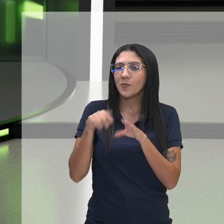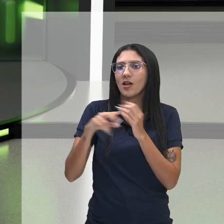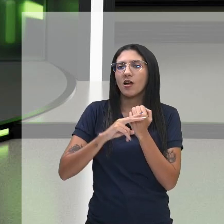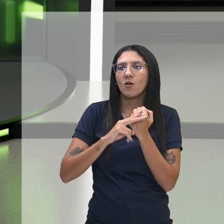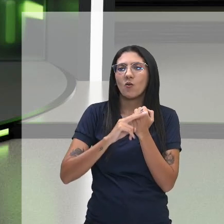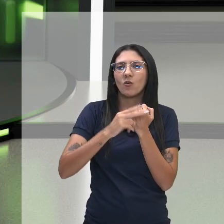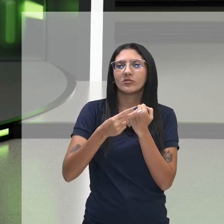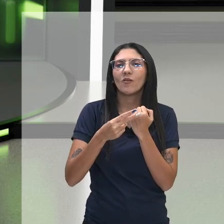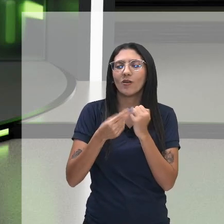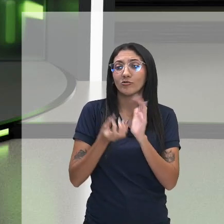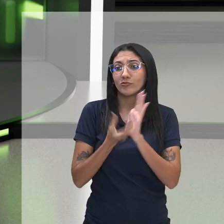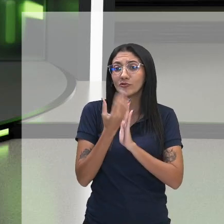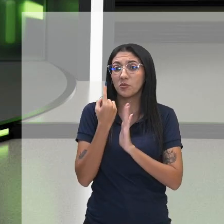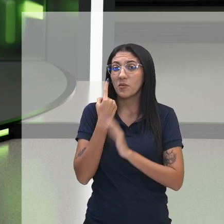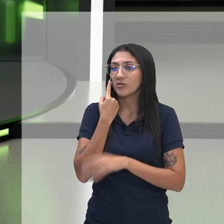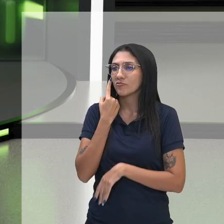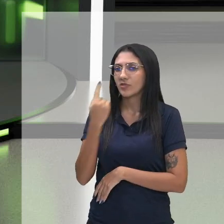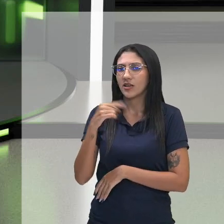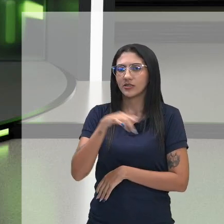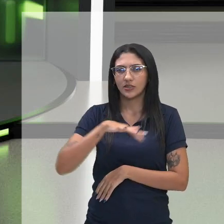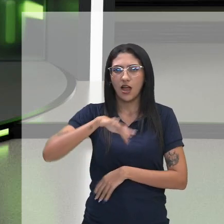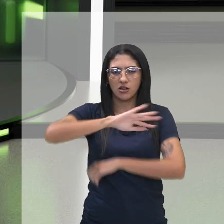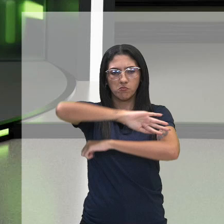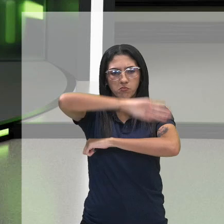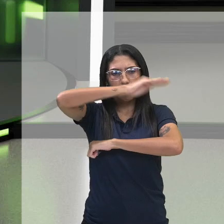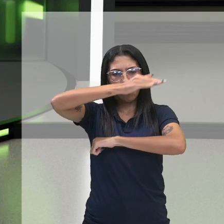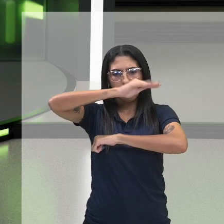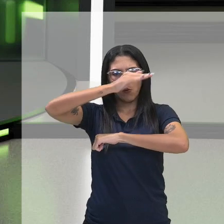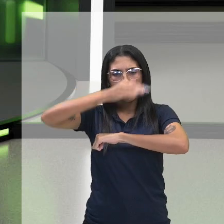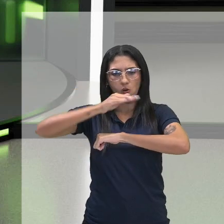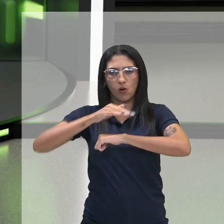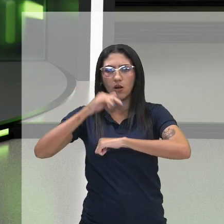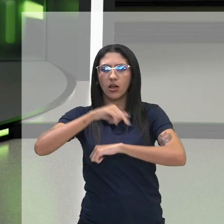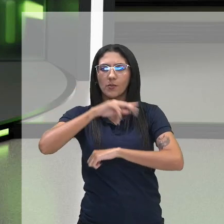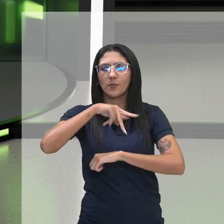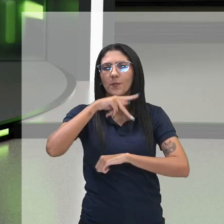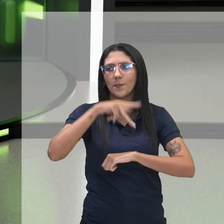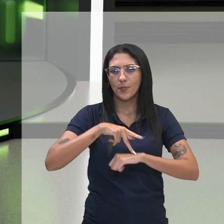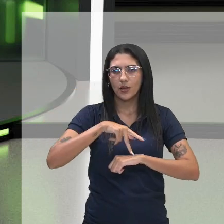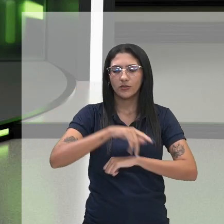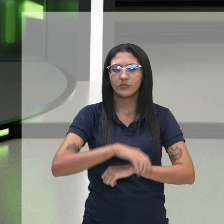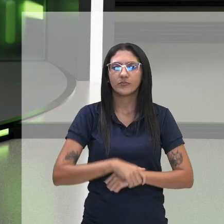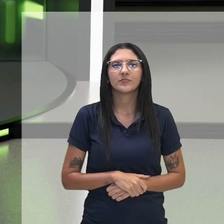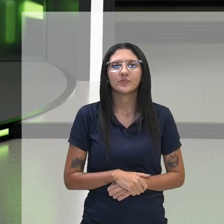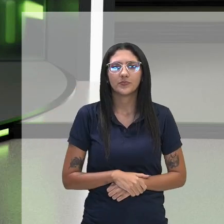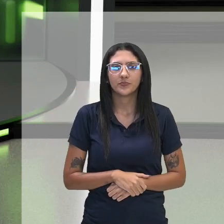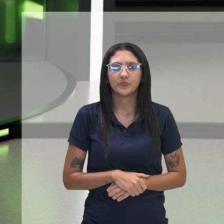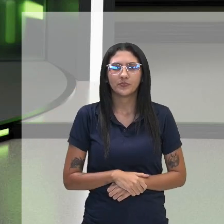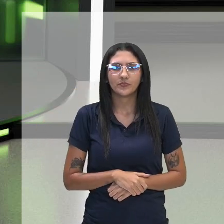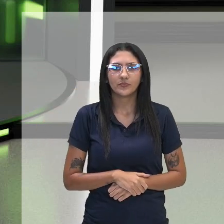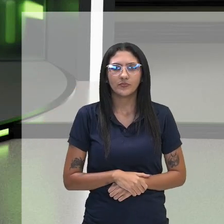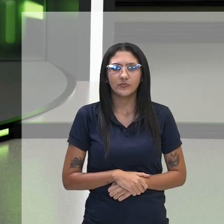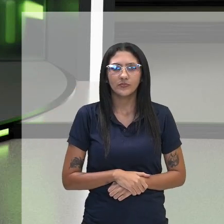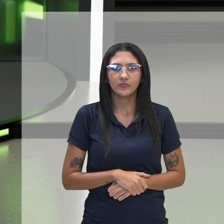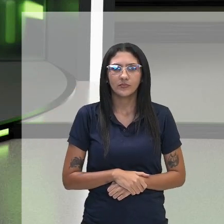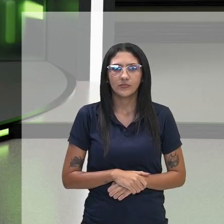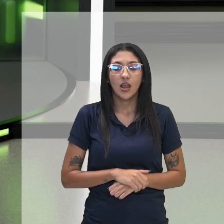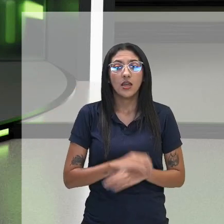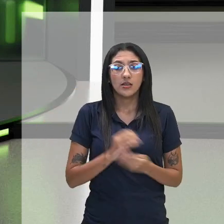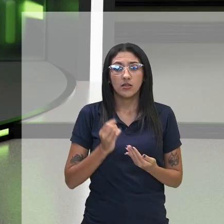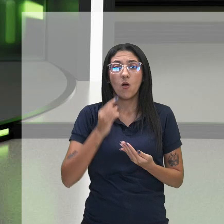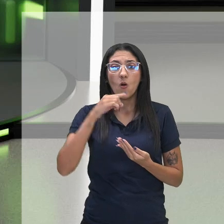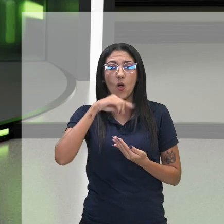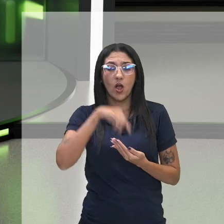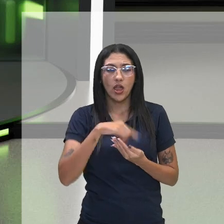né? A formação aqui dessa Cordilheira dos Andes, que fica localizado no Chile. Né? Então, ela é considerada o maior